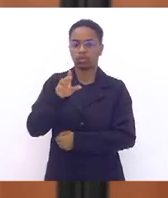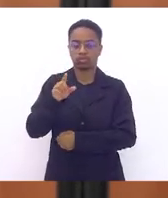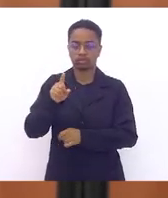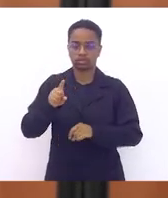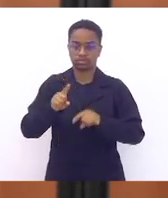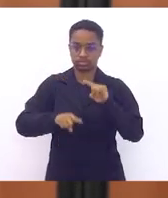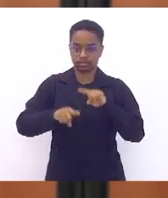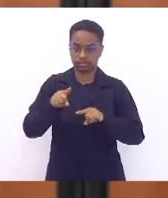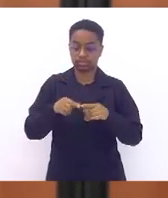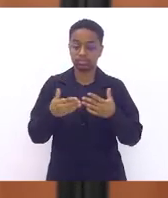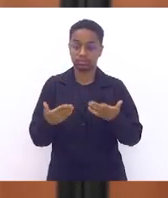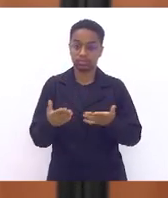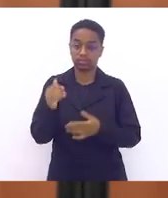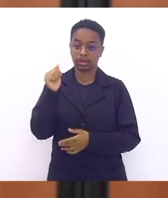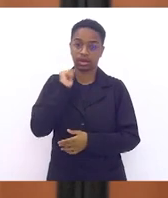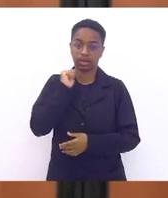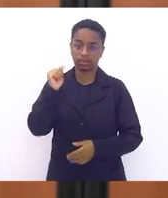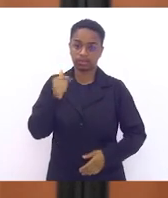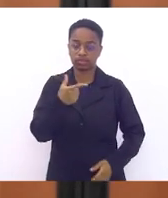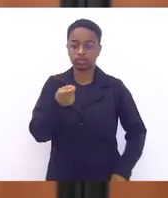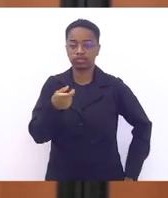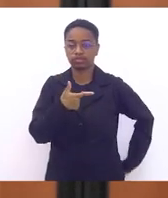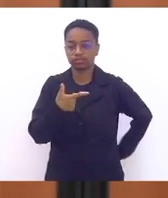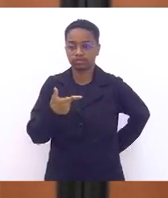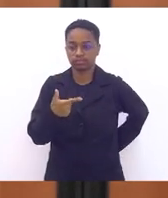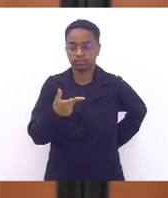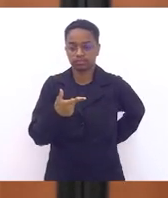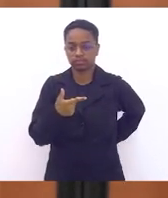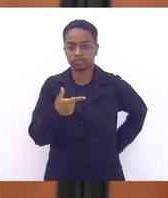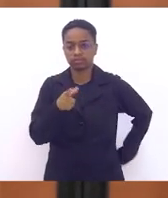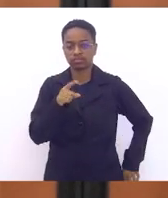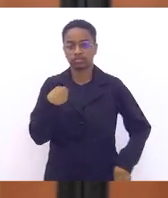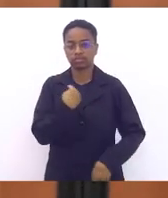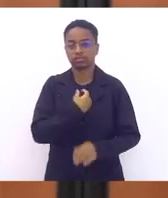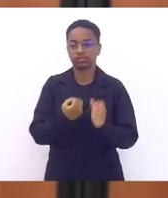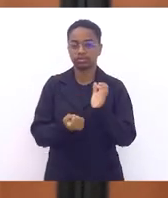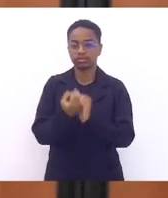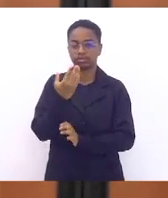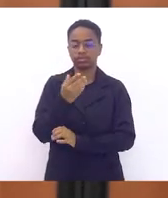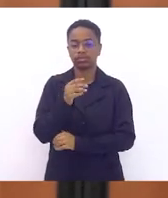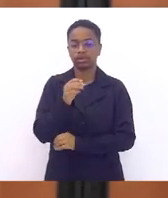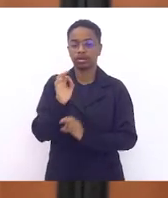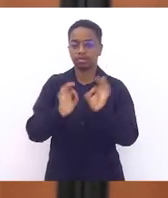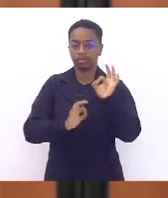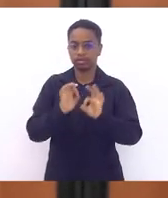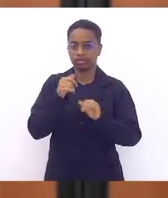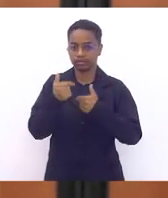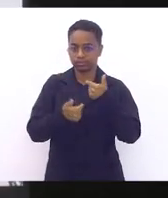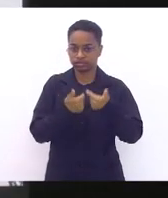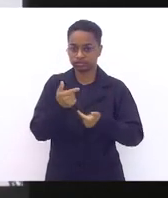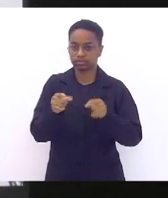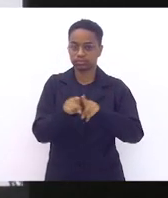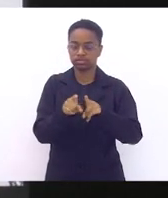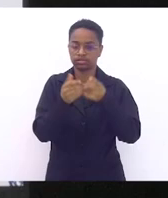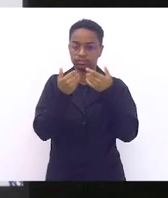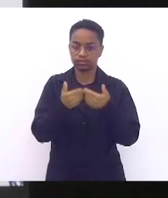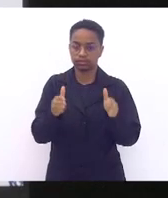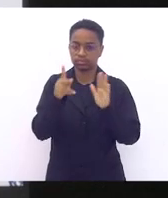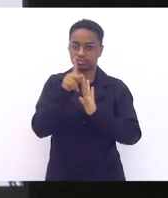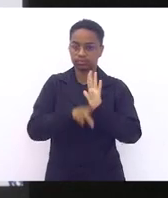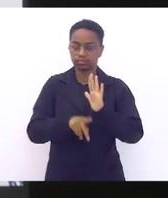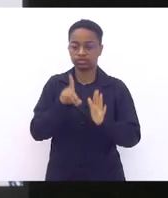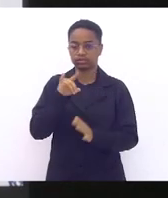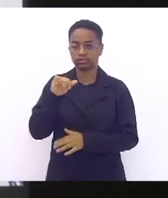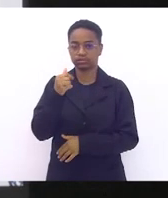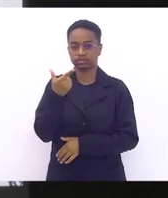Então, nós, em abril de 2022, fizemos a elaboração do PTA, do primeiro plano de trabalho, a abertura oficial do projeto em